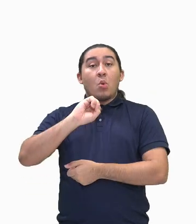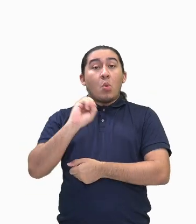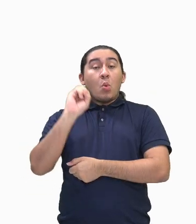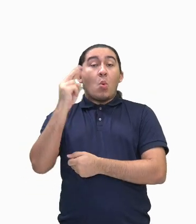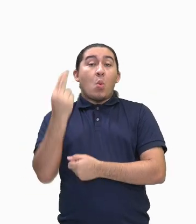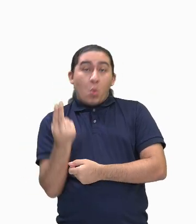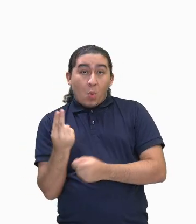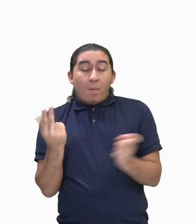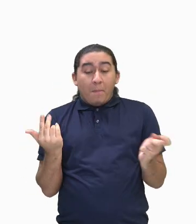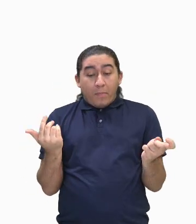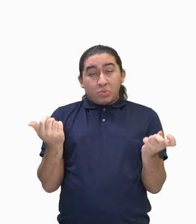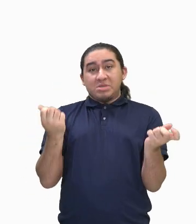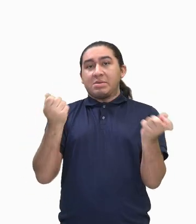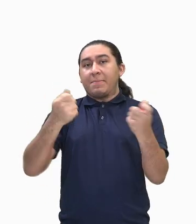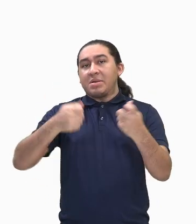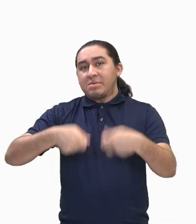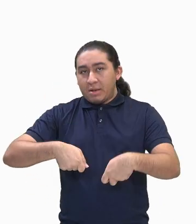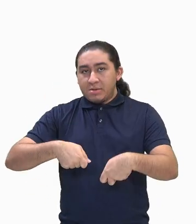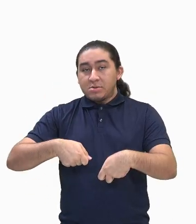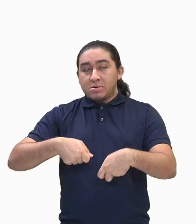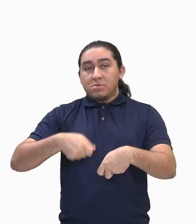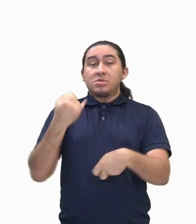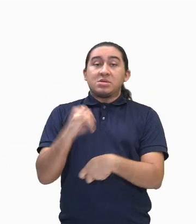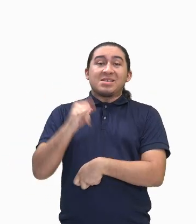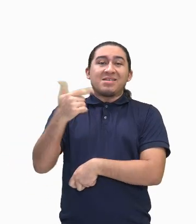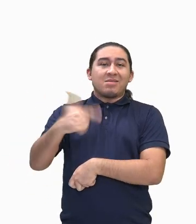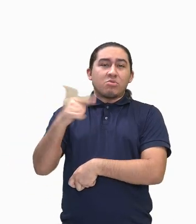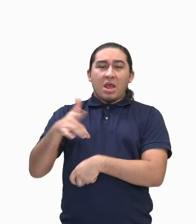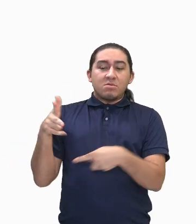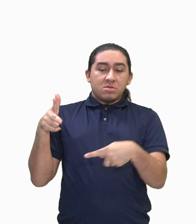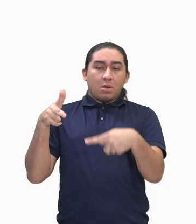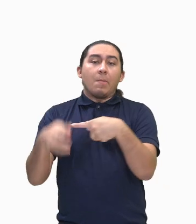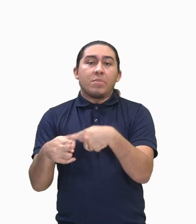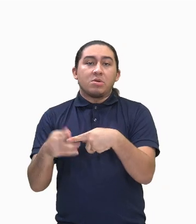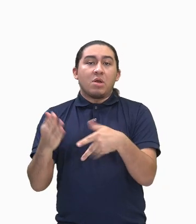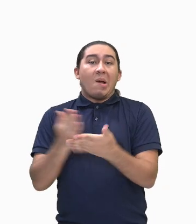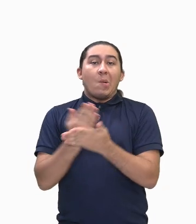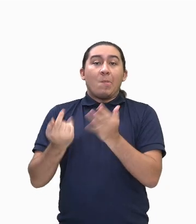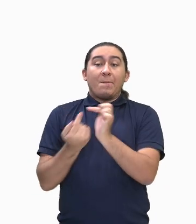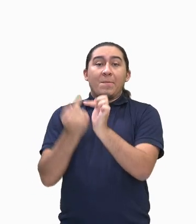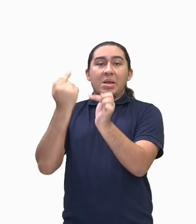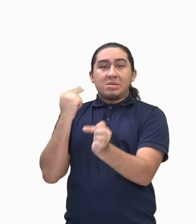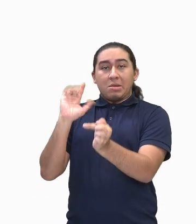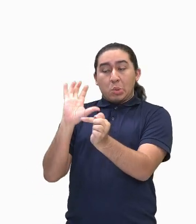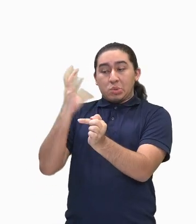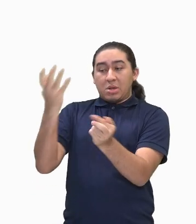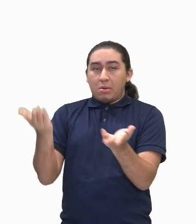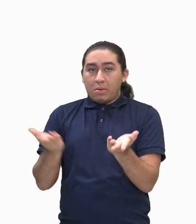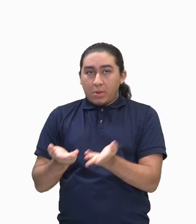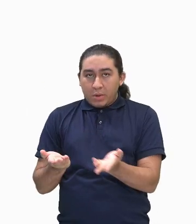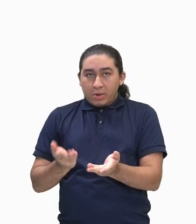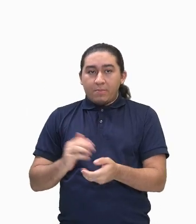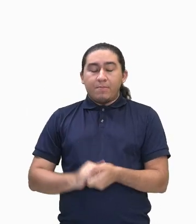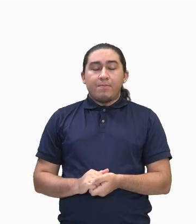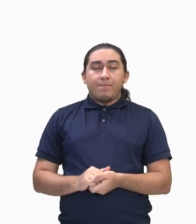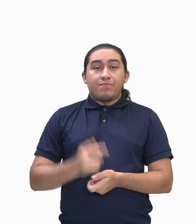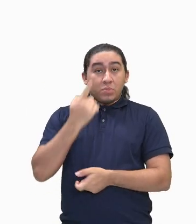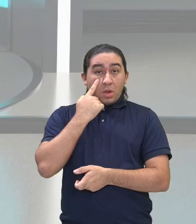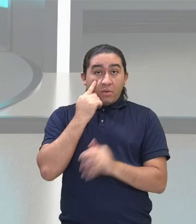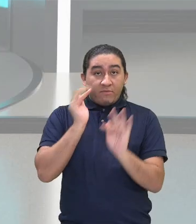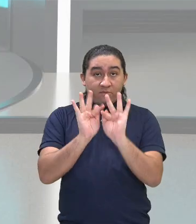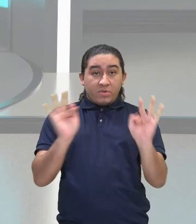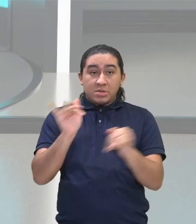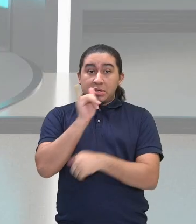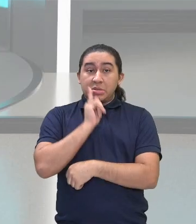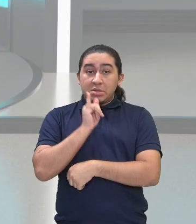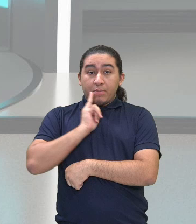realizariam se não fossem interrompidas por uma situação passada. Vamos ver isso na prática,